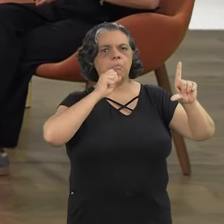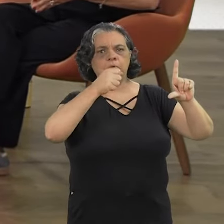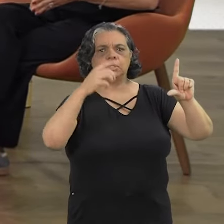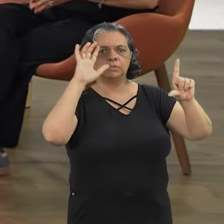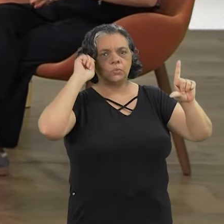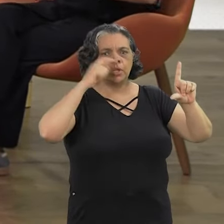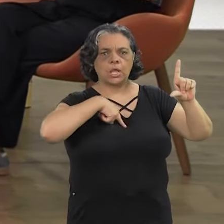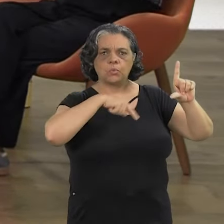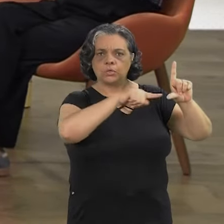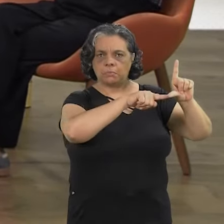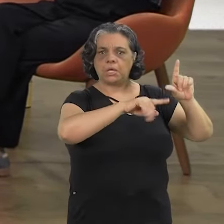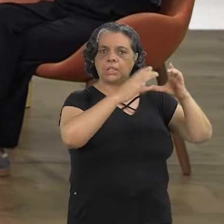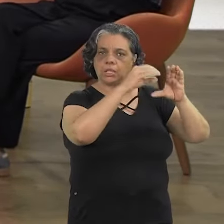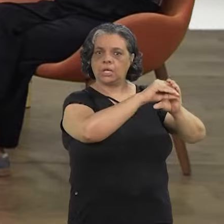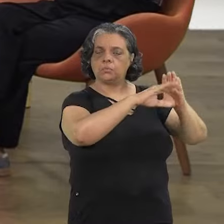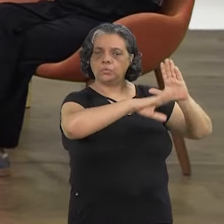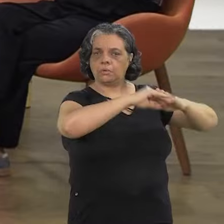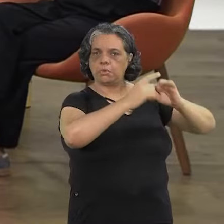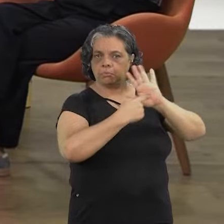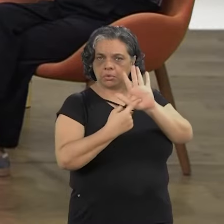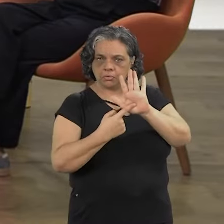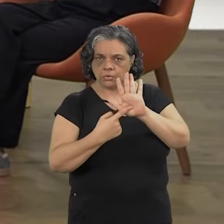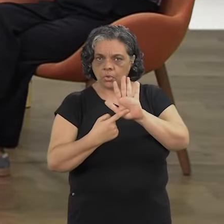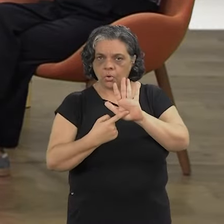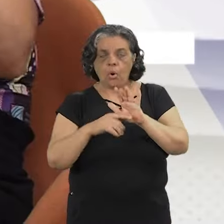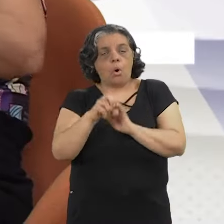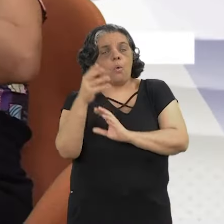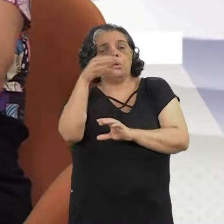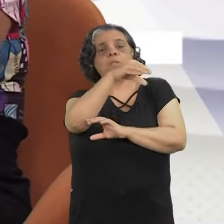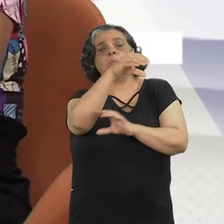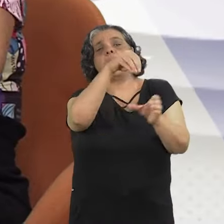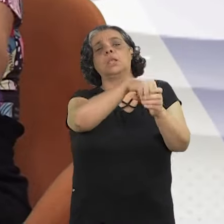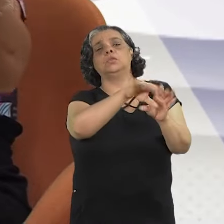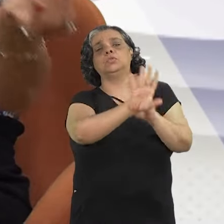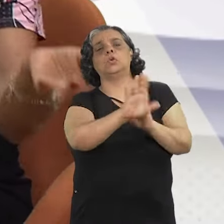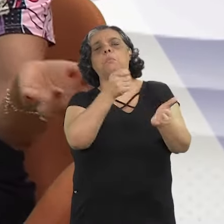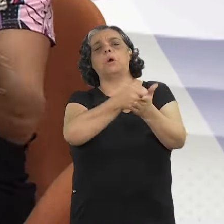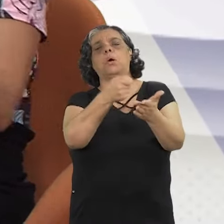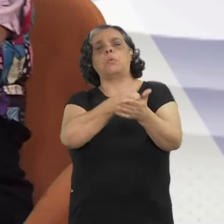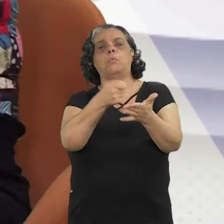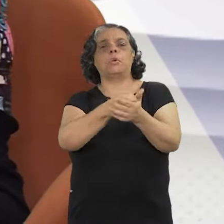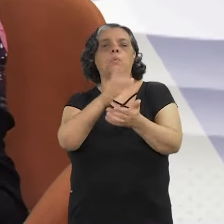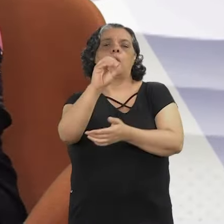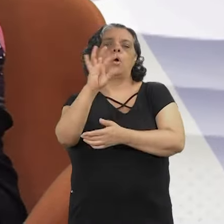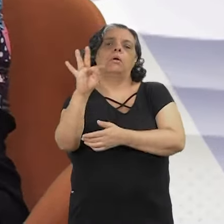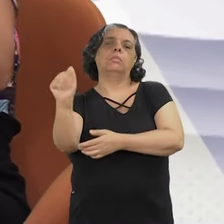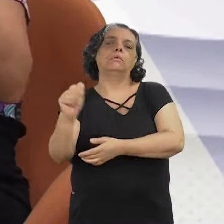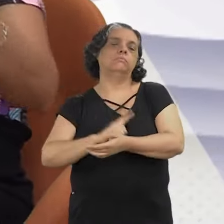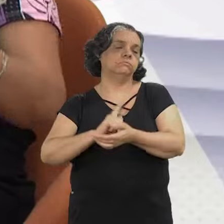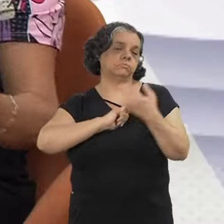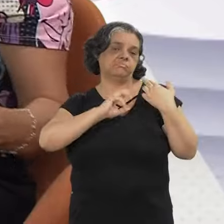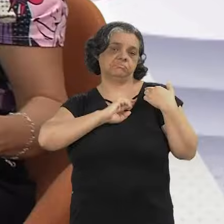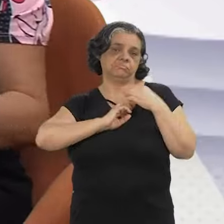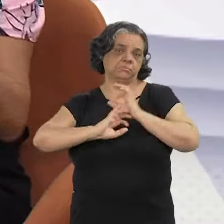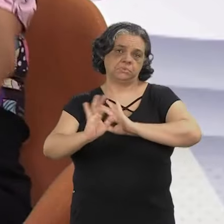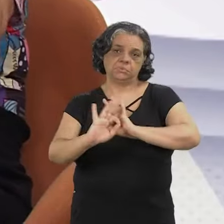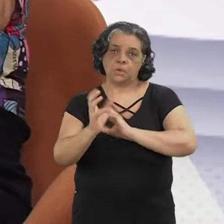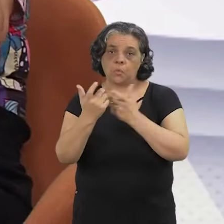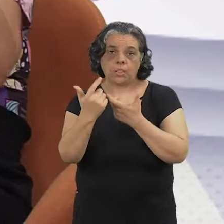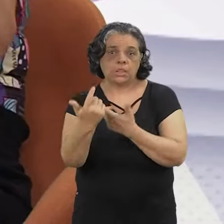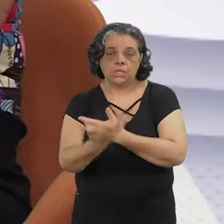apresentadores e apresentadoras que são negros e negras ou eles estão ali apenas para cumprir uma cota cumprir um papel e às vezes não